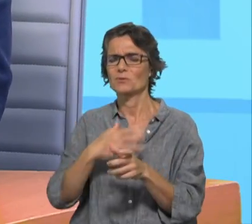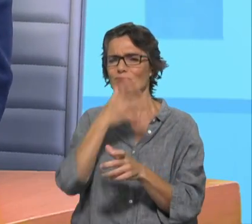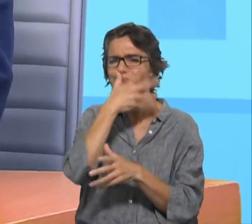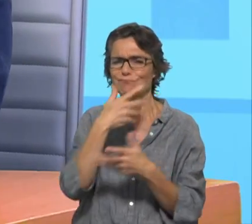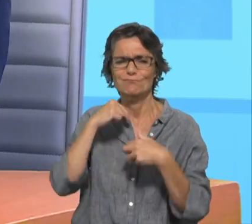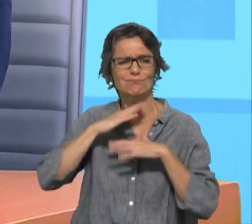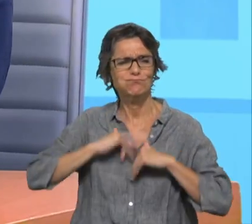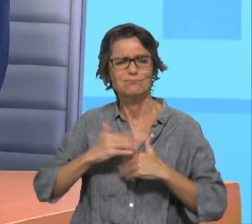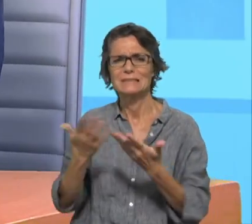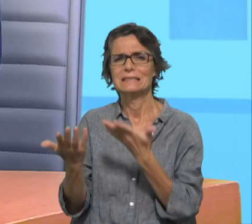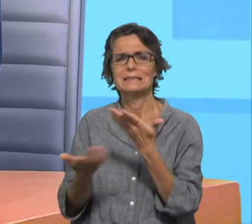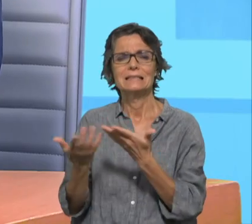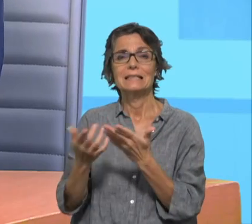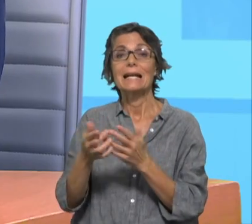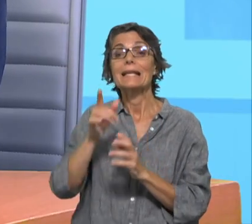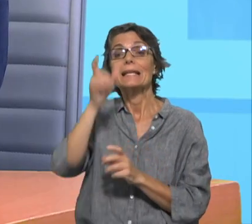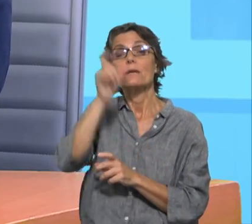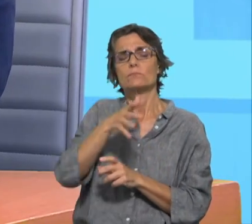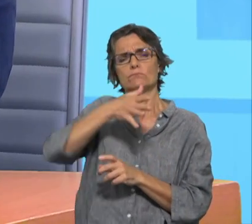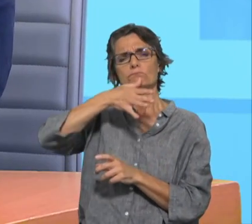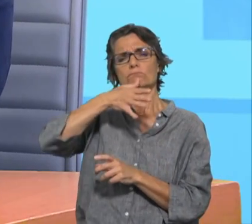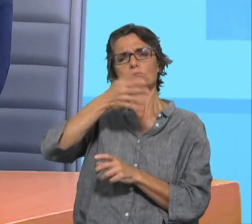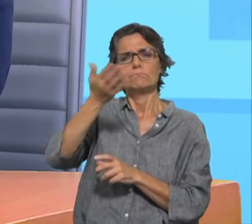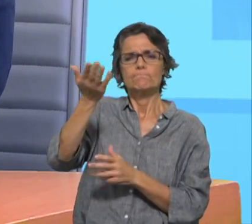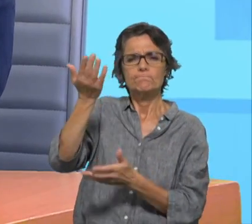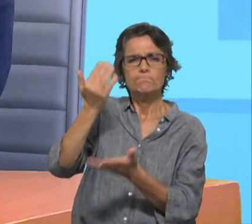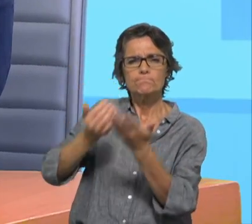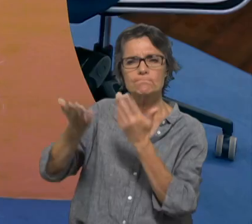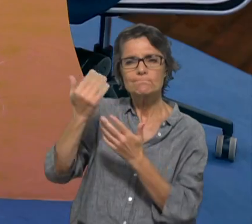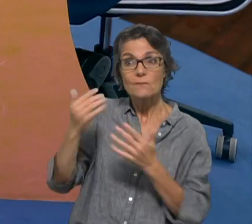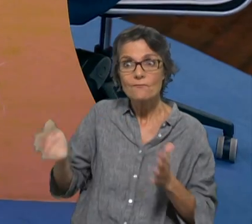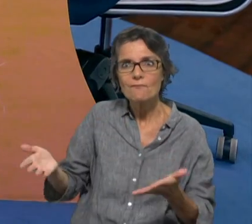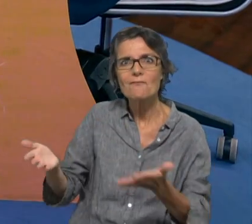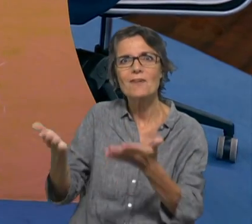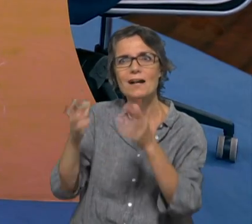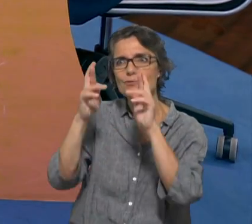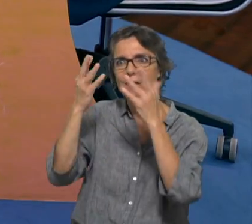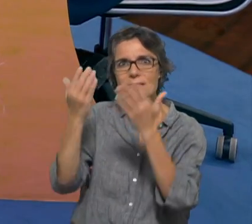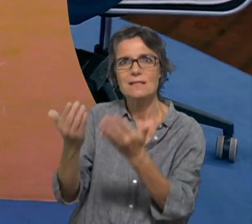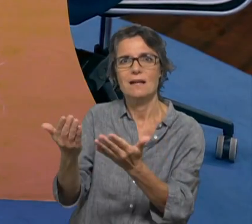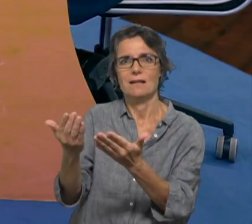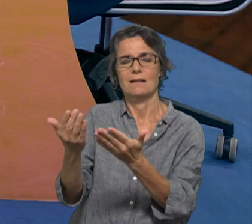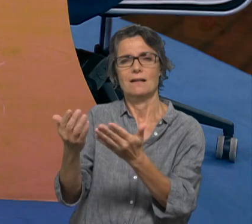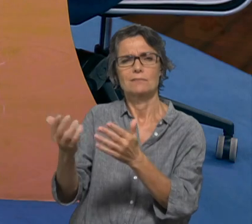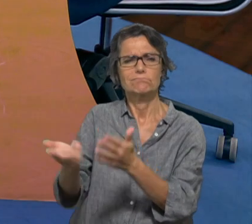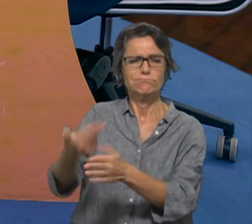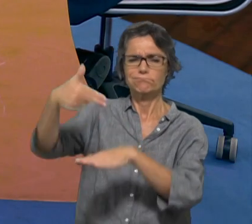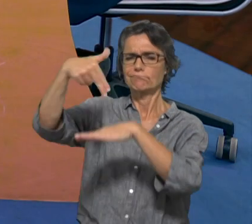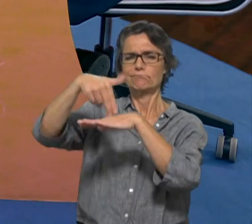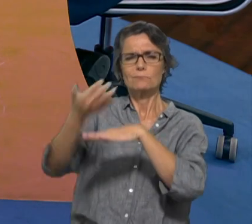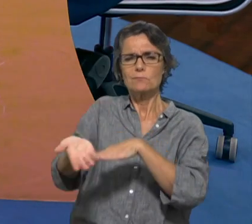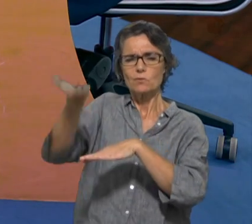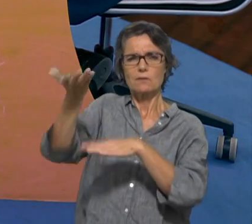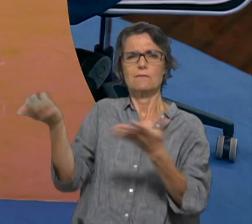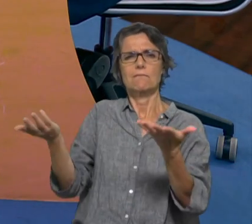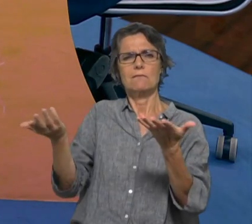parte de outros. E o profeta convoca aqui à não desistência, à não resignação, mas à esperança, não é? Vê levantar esta esperança e